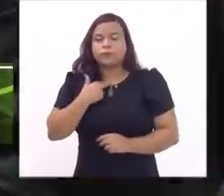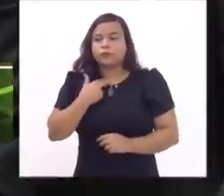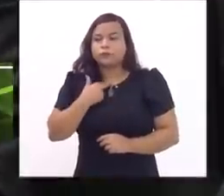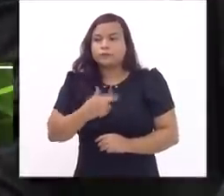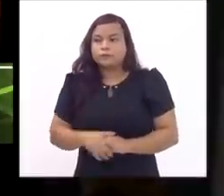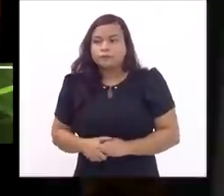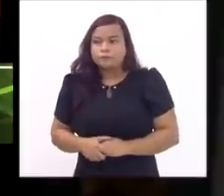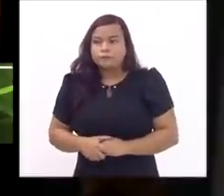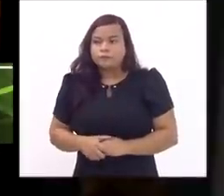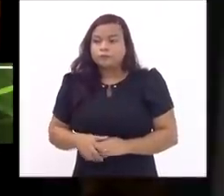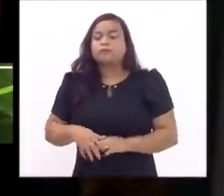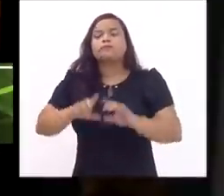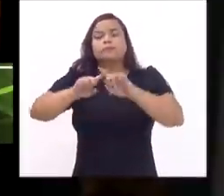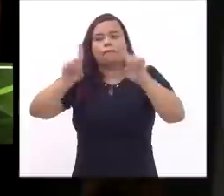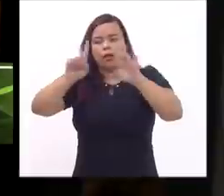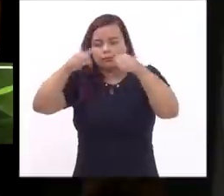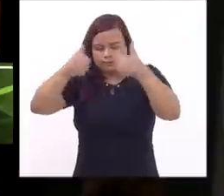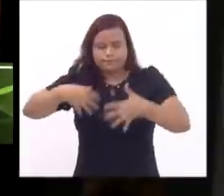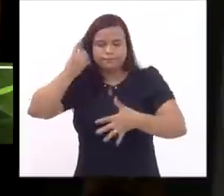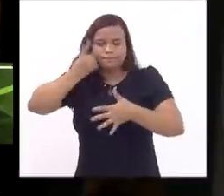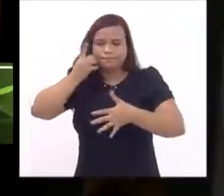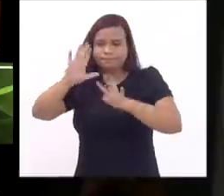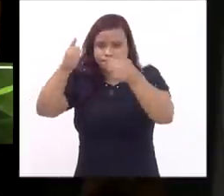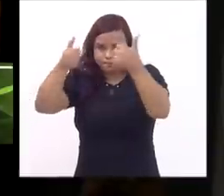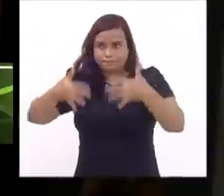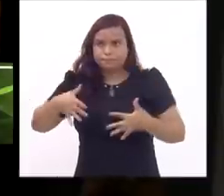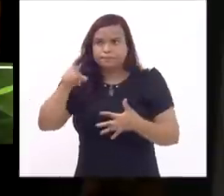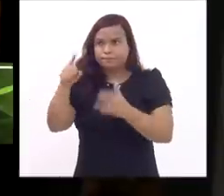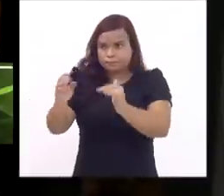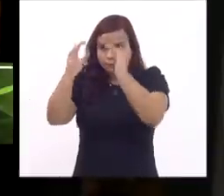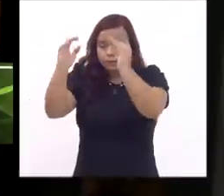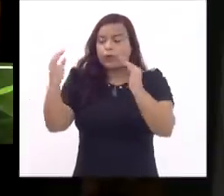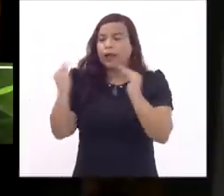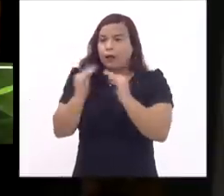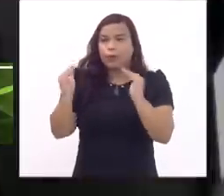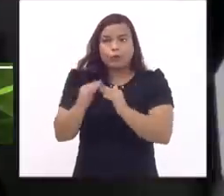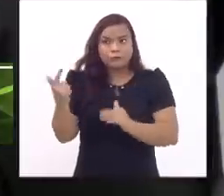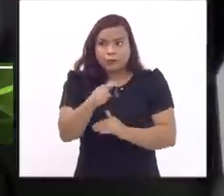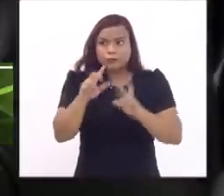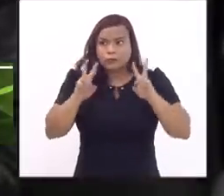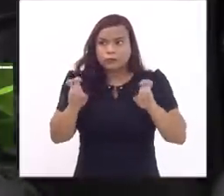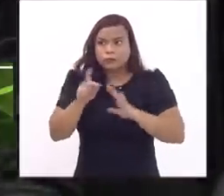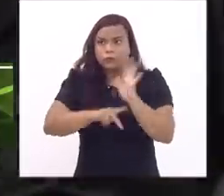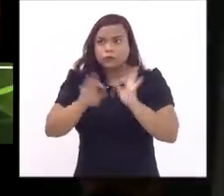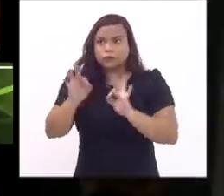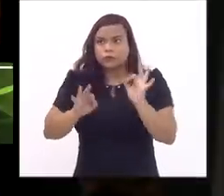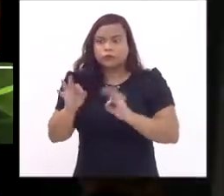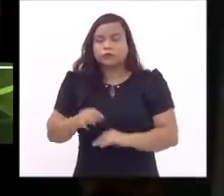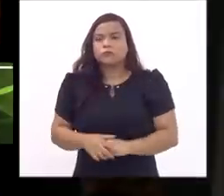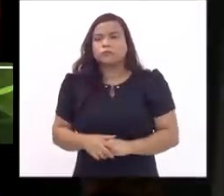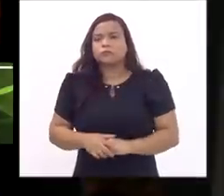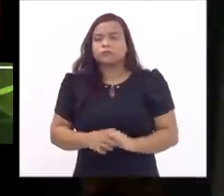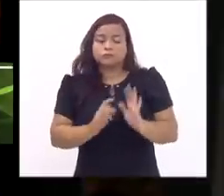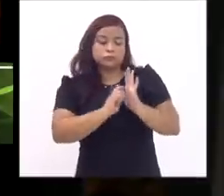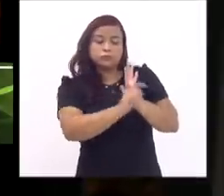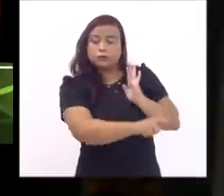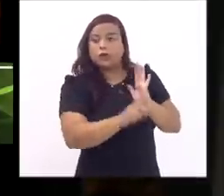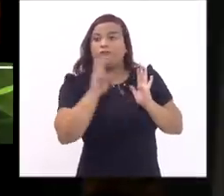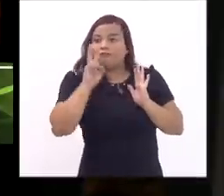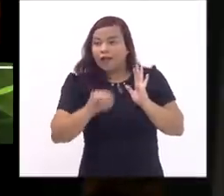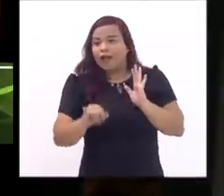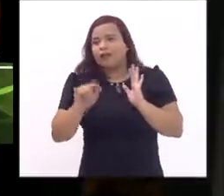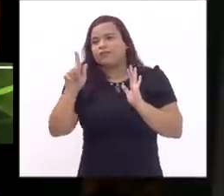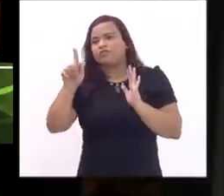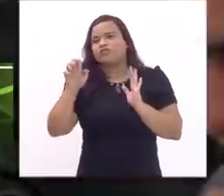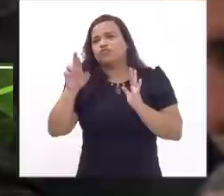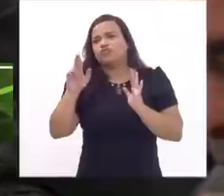diz o projeto. O que eu queria ponderar? Vossa Excelência ainda não tem acordo sobre esse serão projeto. Serão geridos. Sim, eu já entendi. Vossa Excelência ainda não tem